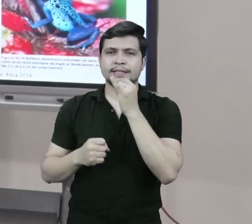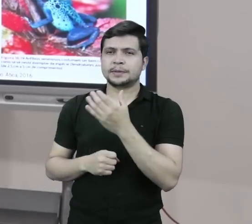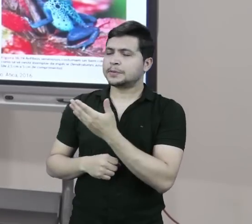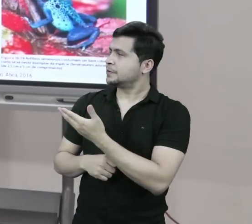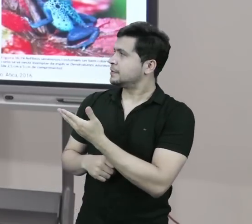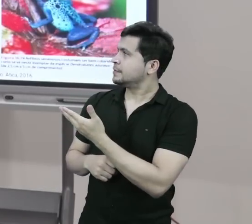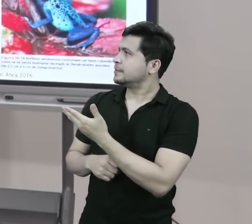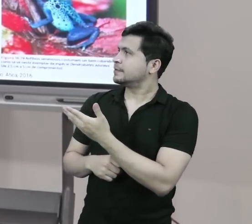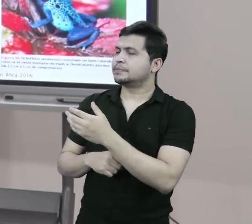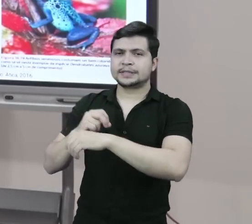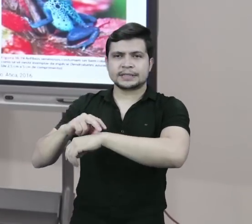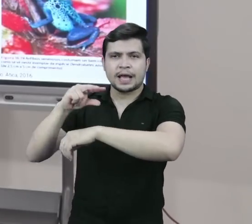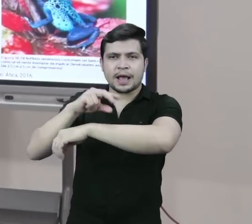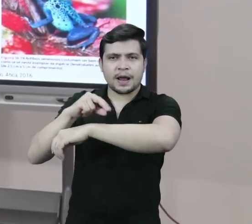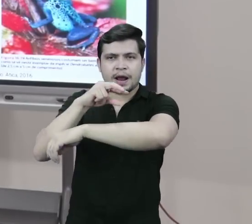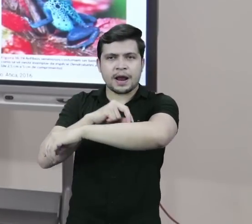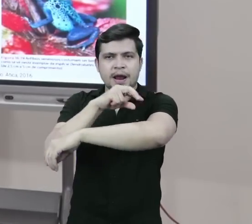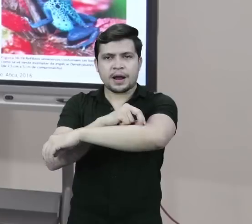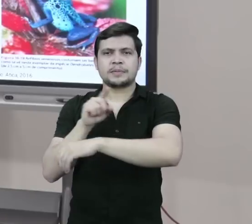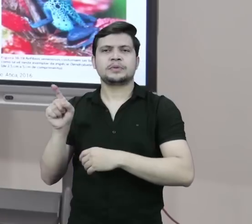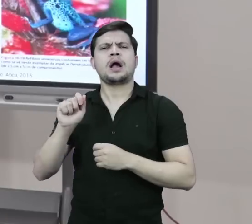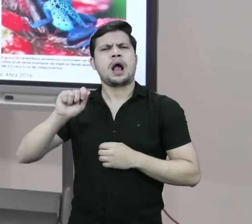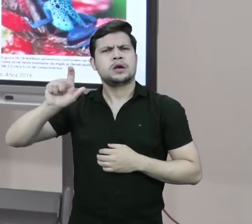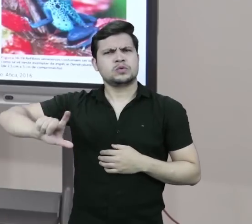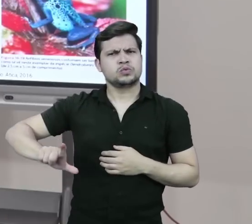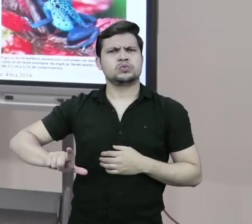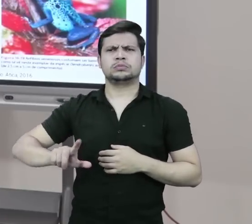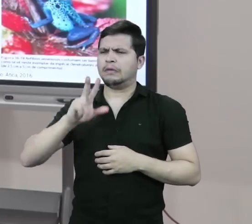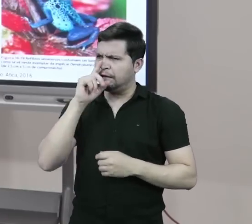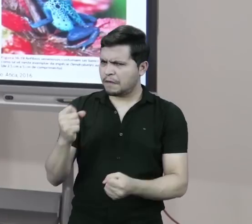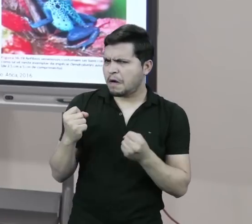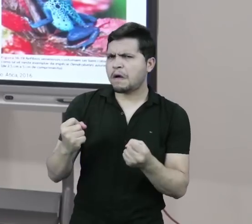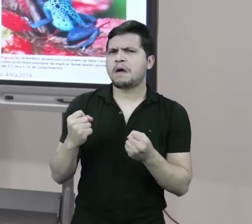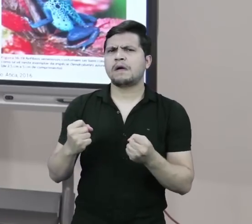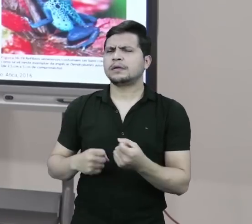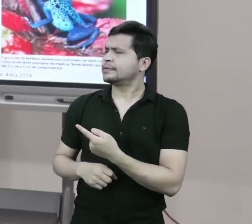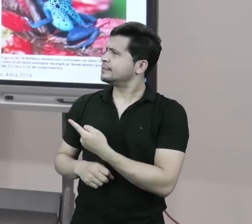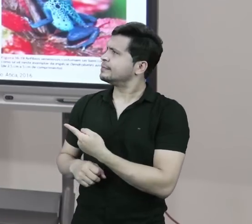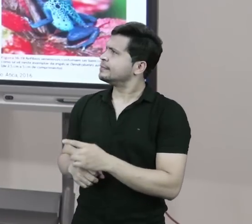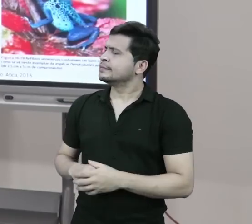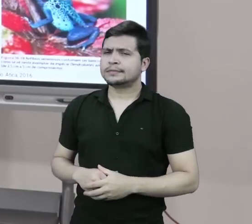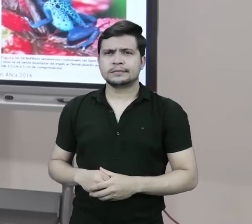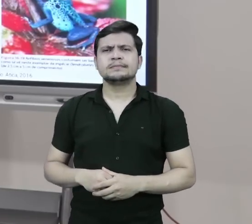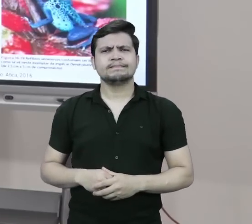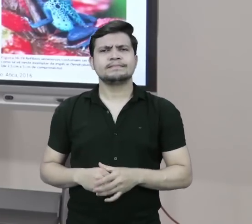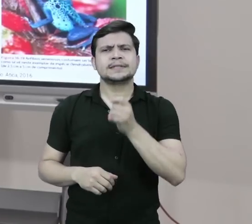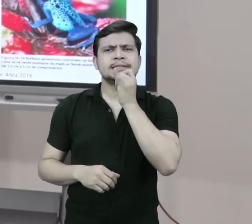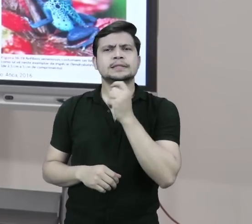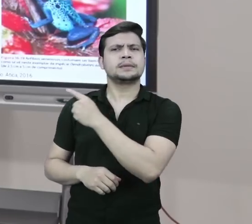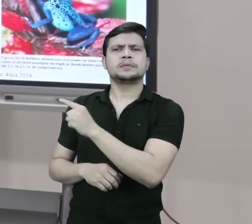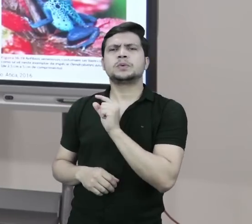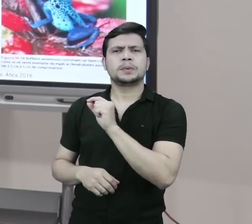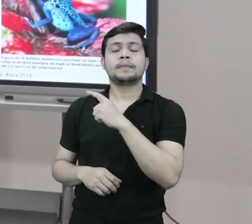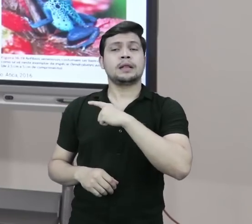anfíbio venenoso, desse sapo, né, o azulado, um azul forte. Isso, principalmente, esse exemplo é muito conhecido na